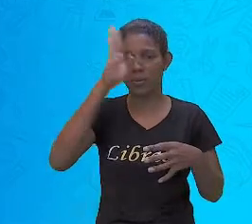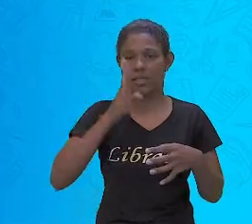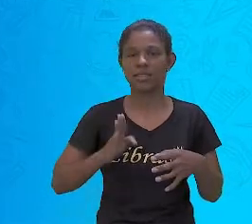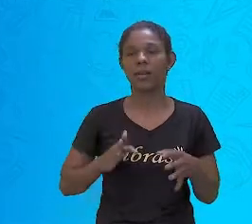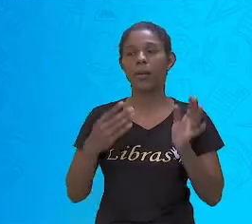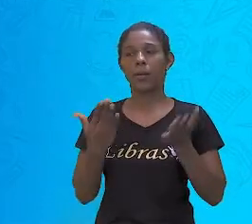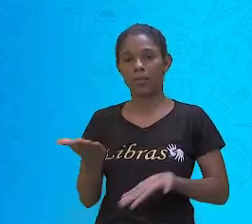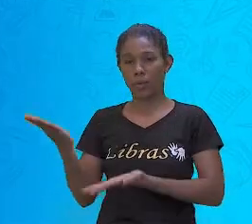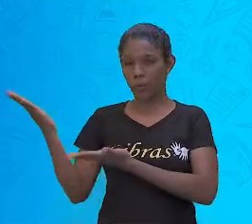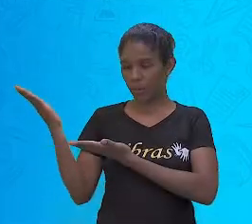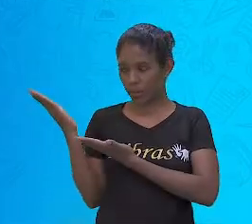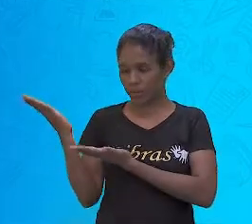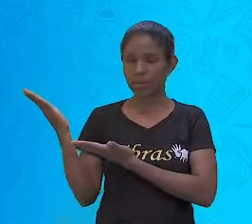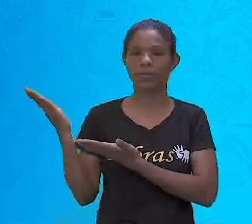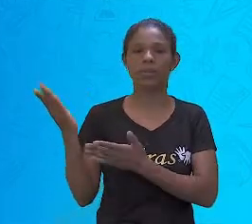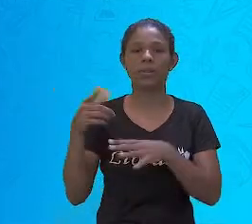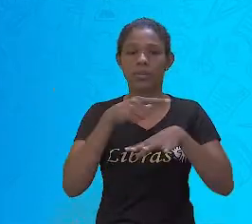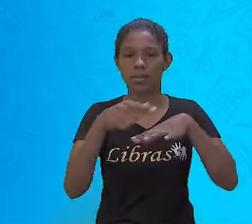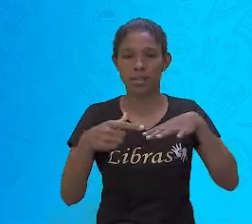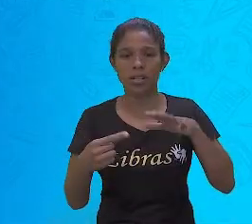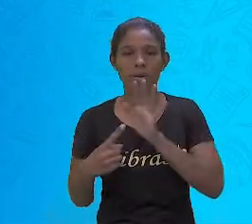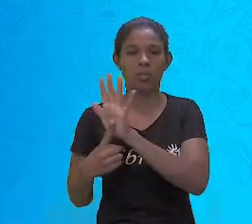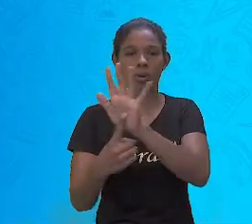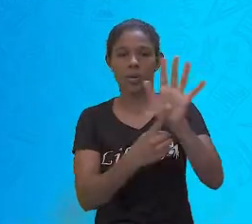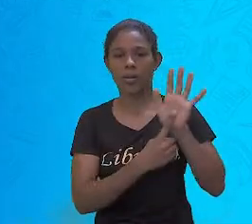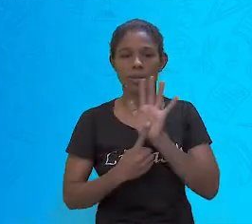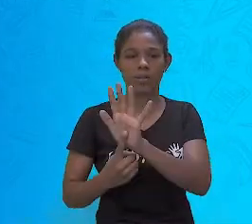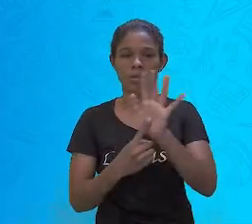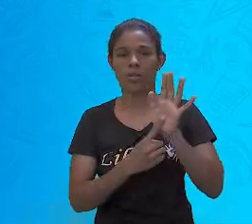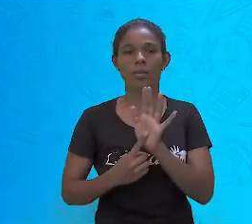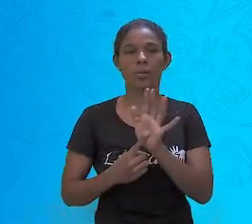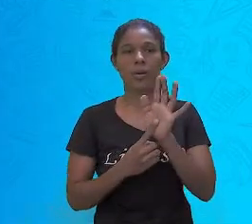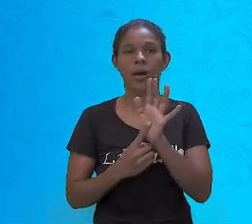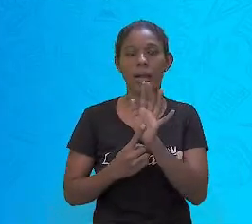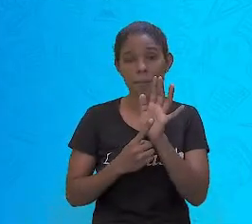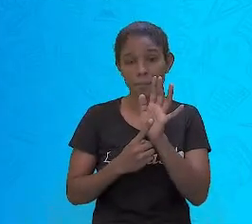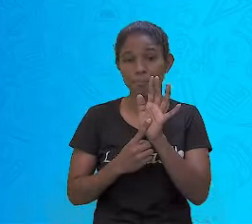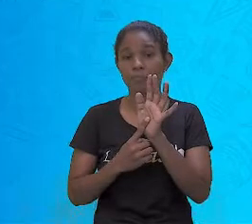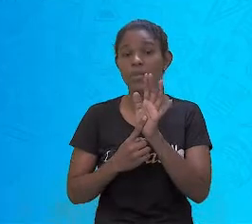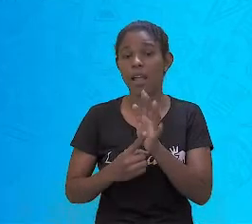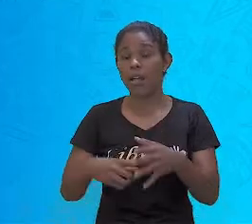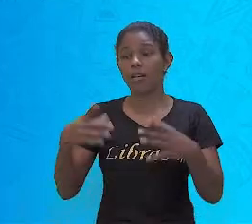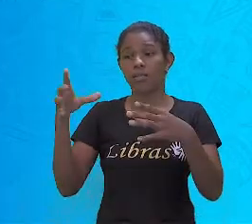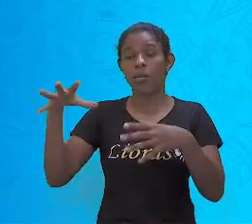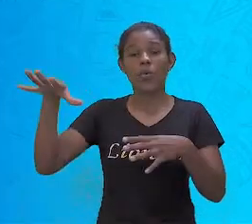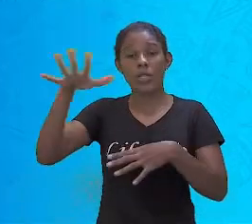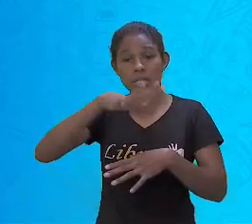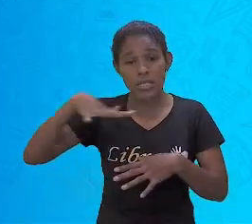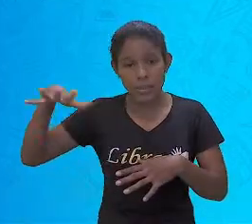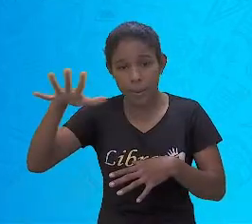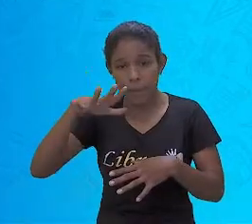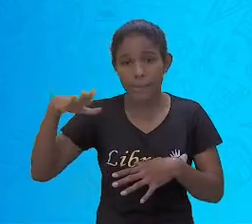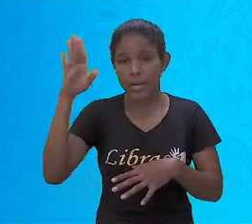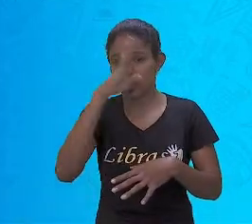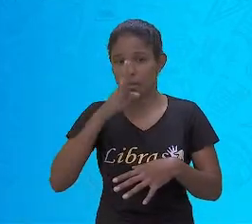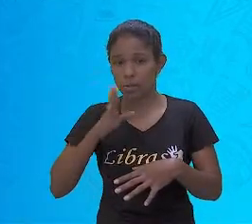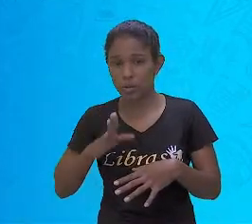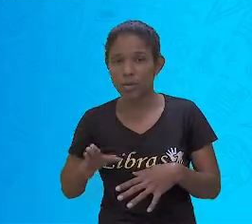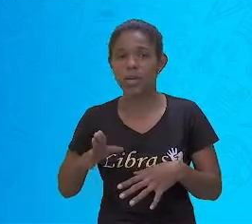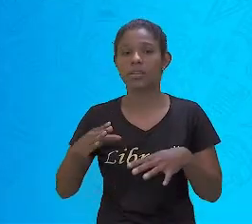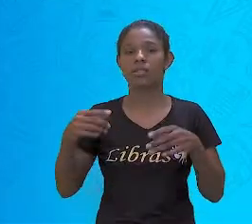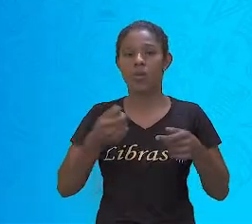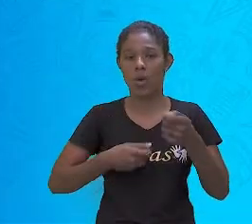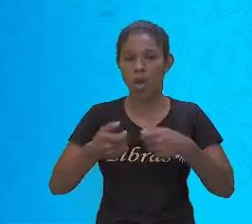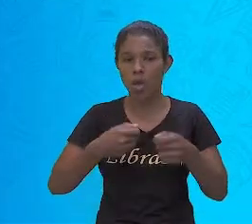retrata cartograficamente o território brasileiro. Essa representação pode ser física, política, econômica, entre